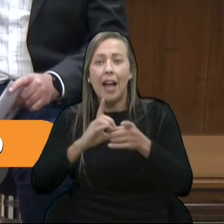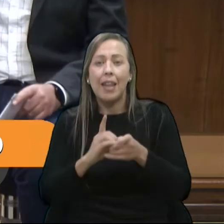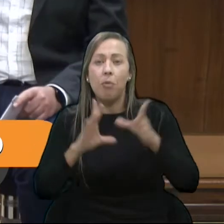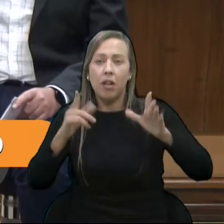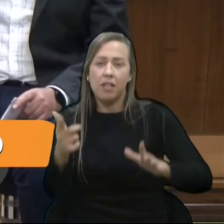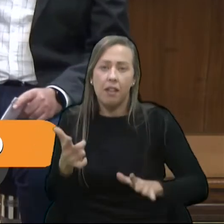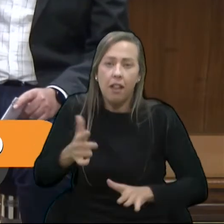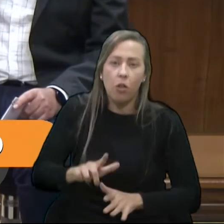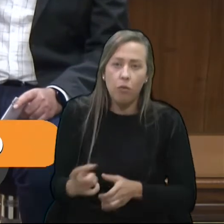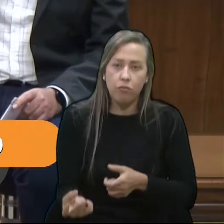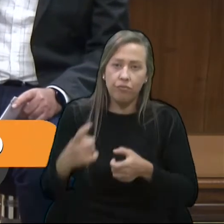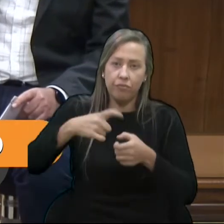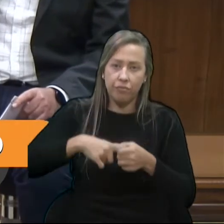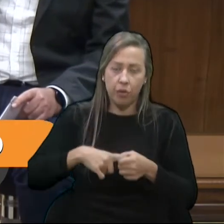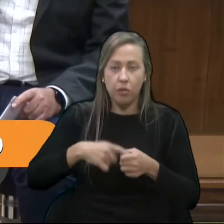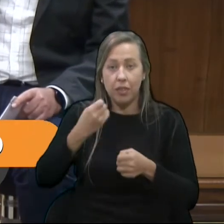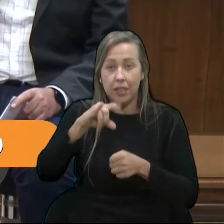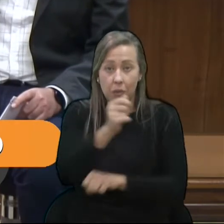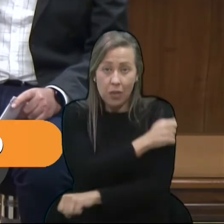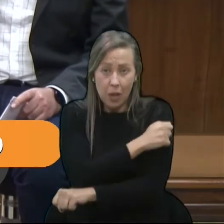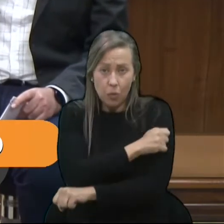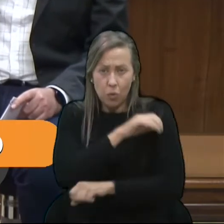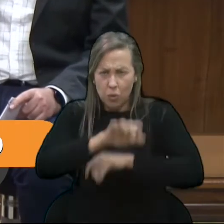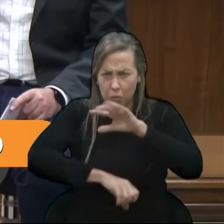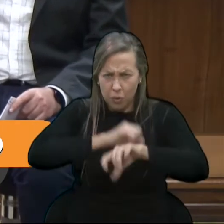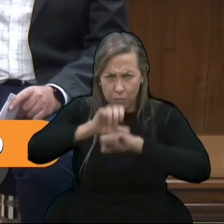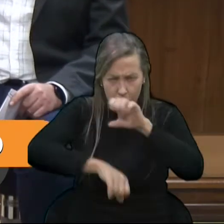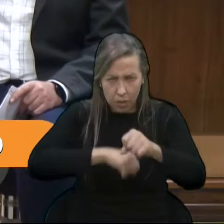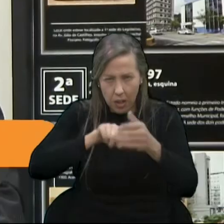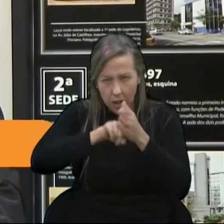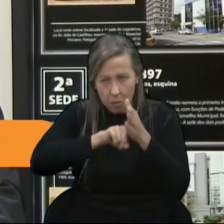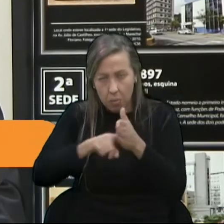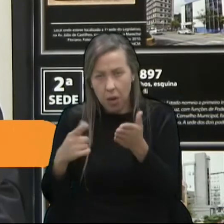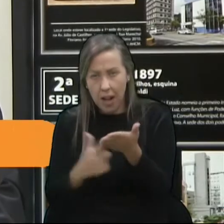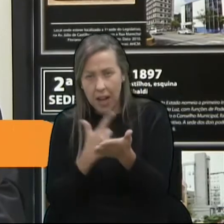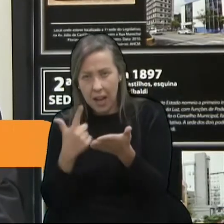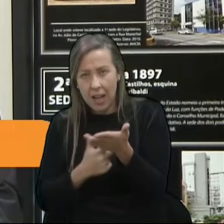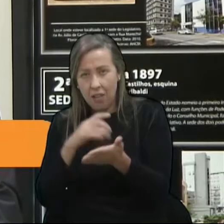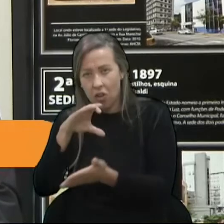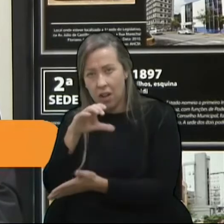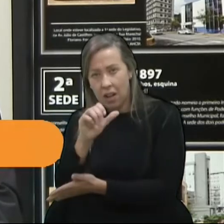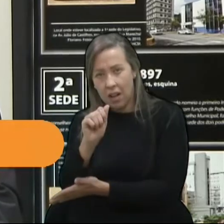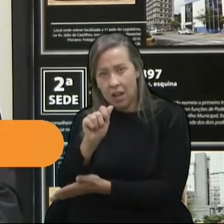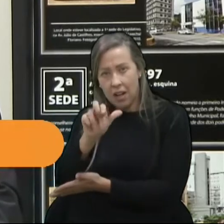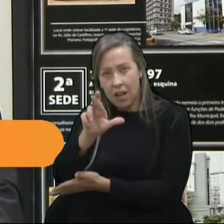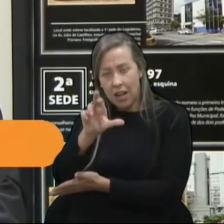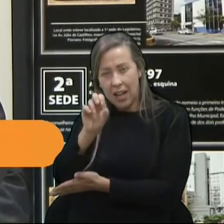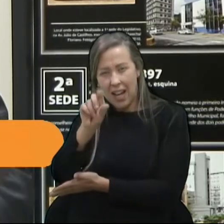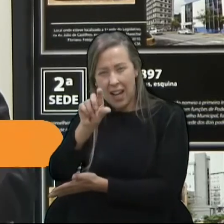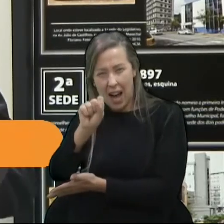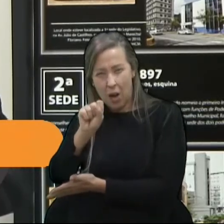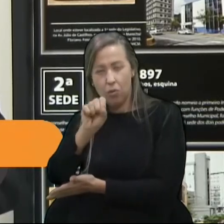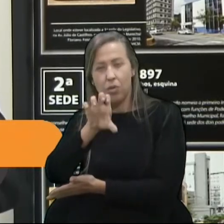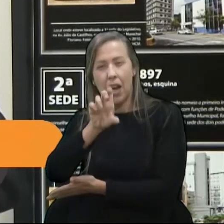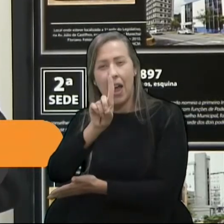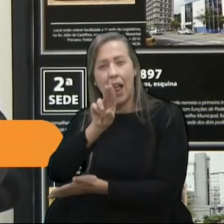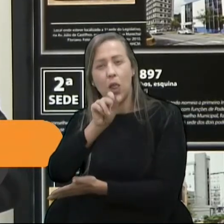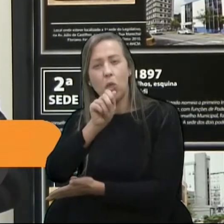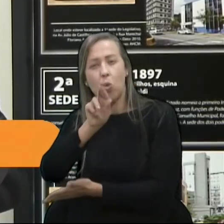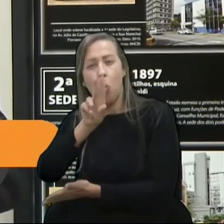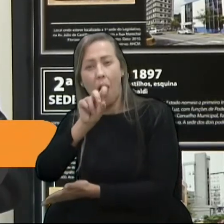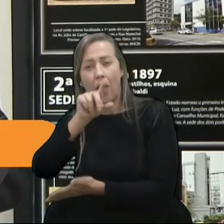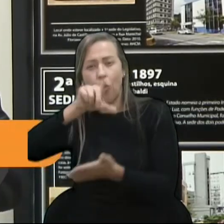redemocratização. Se os estudantes forem buscar aí um livro do Carlos Eduardo Lins e Silva, ele pega o